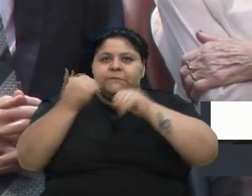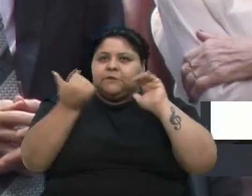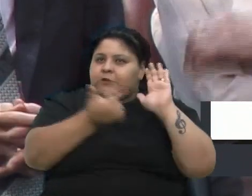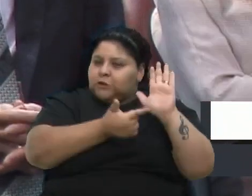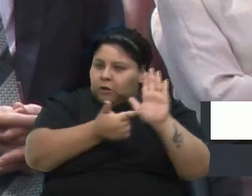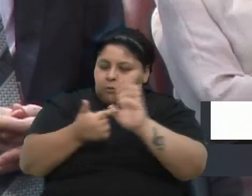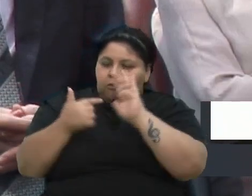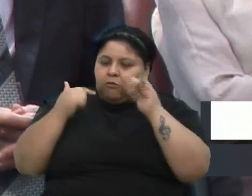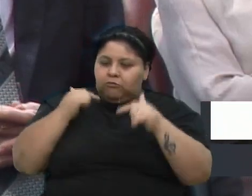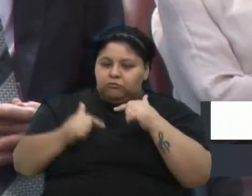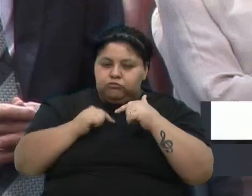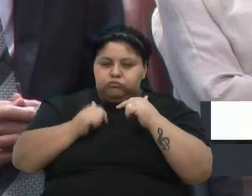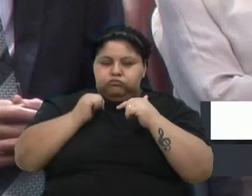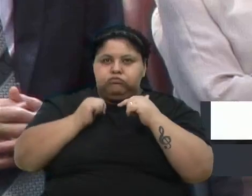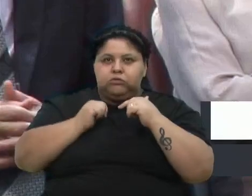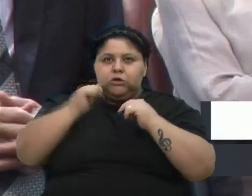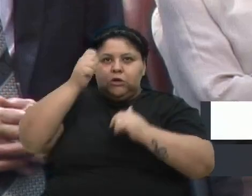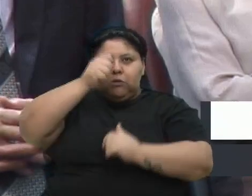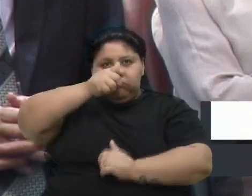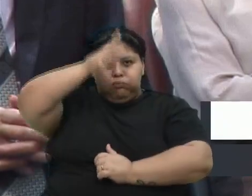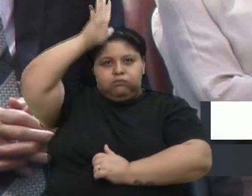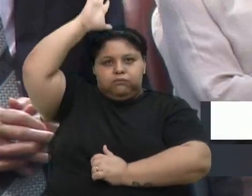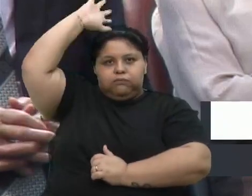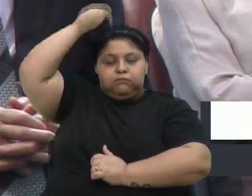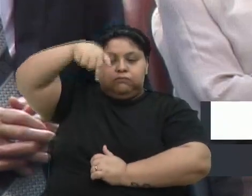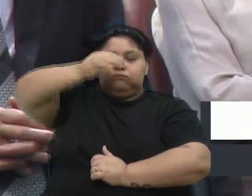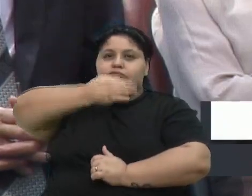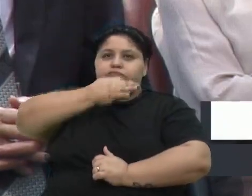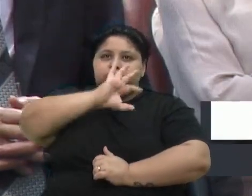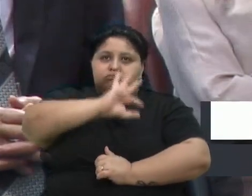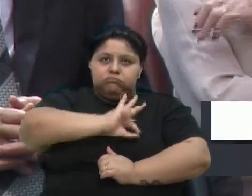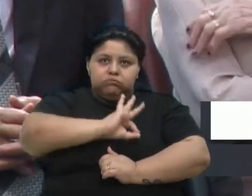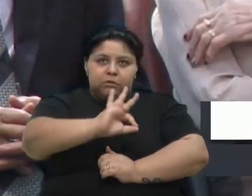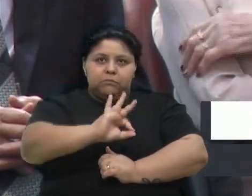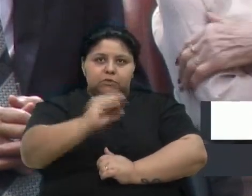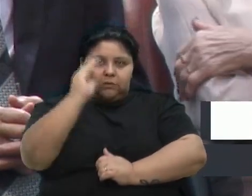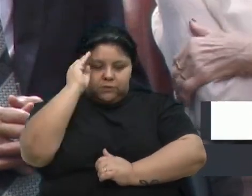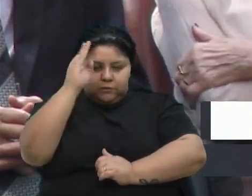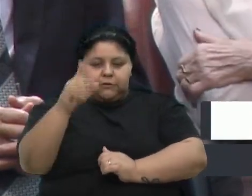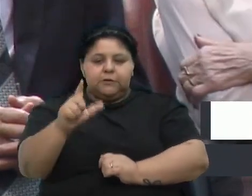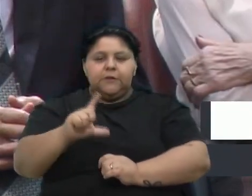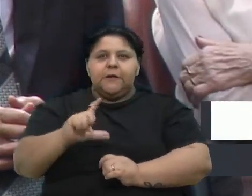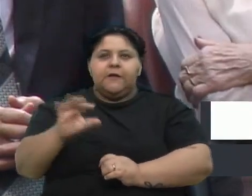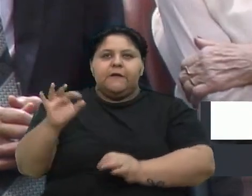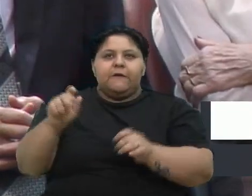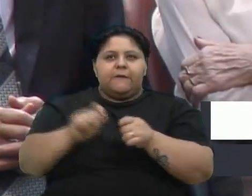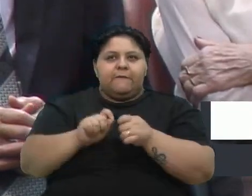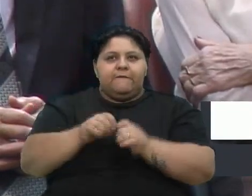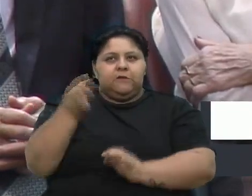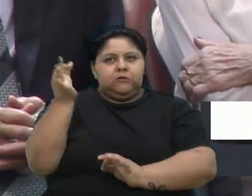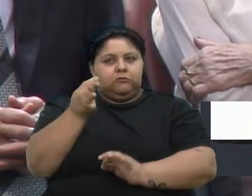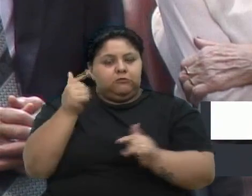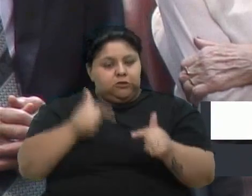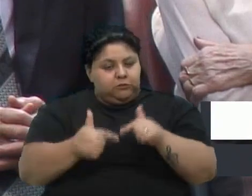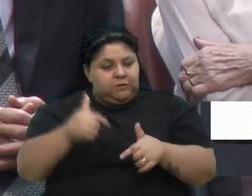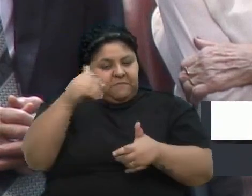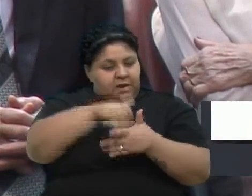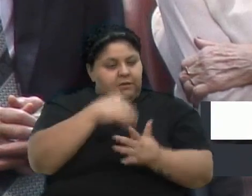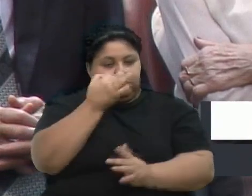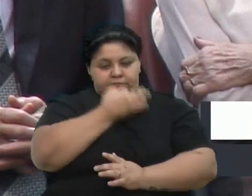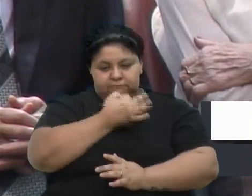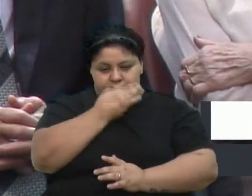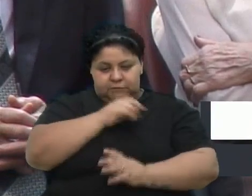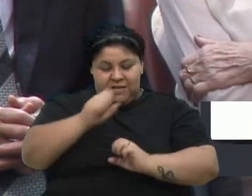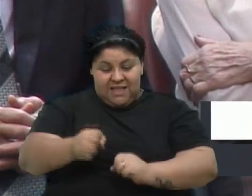trabalho do Corpo de Bombeiros de Caxias do Sul, da Polícia Militar também, que fez um ótimo trabalho dentro da cidade de Caxias do Sul.